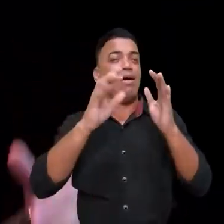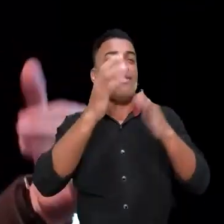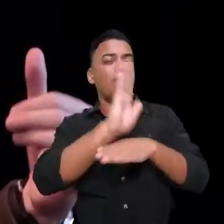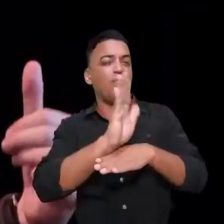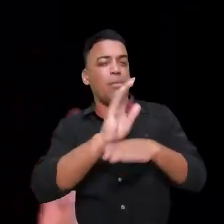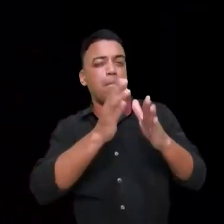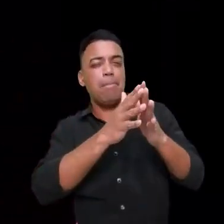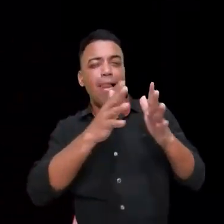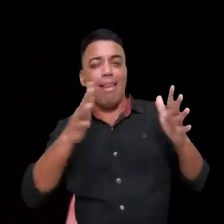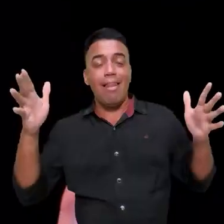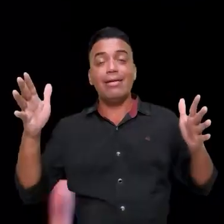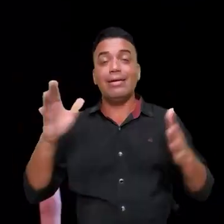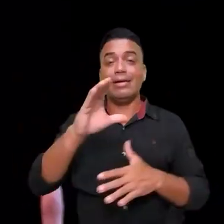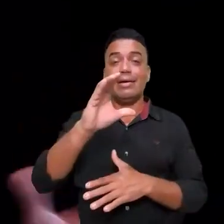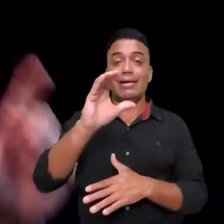Cantareira, que tinha